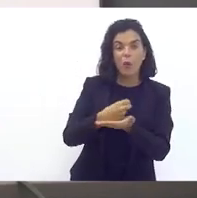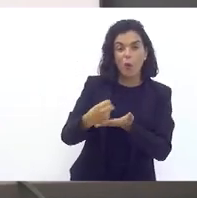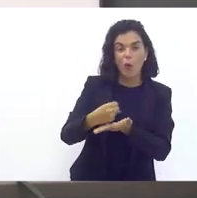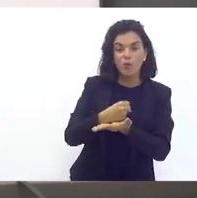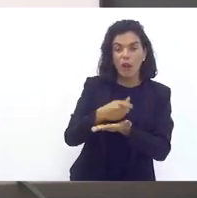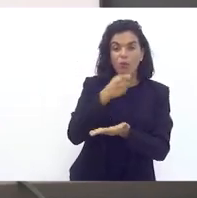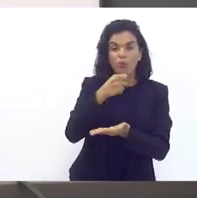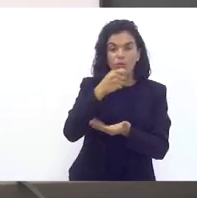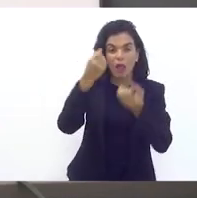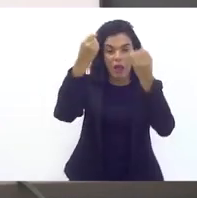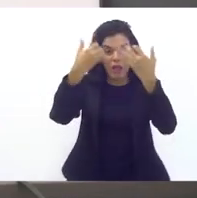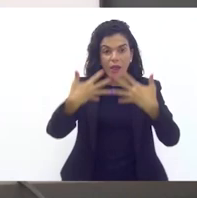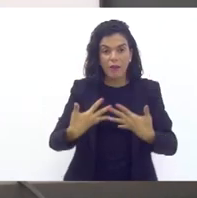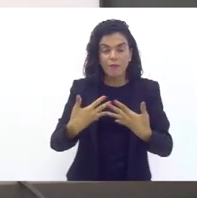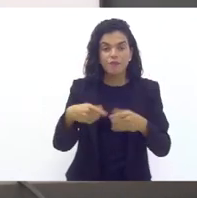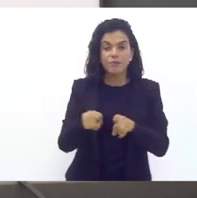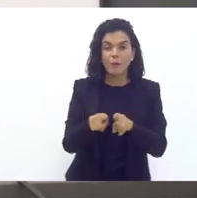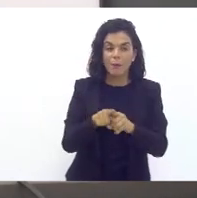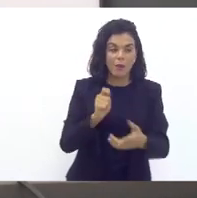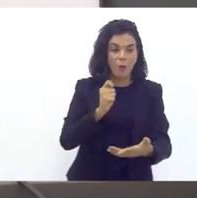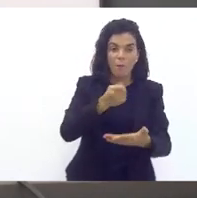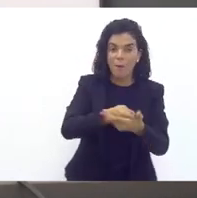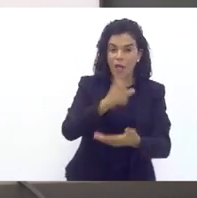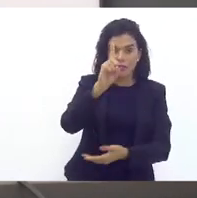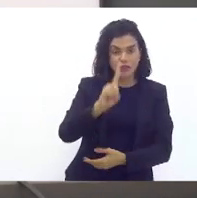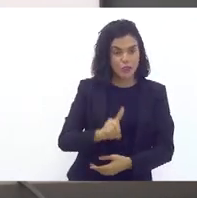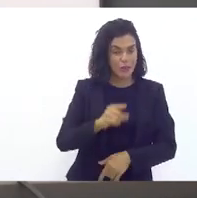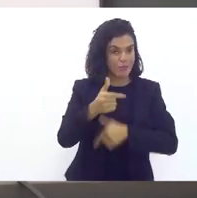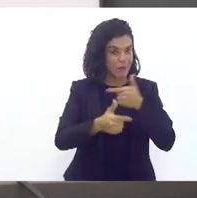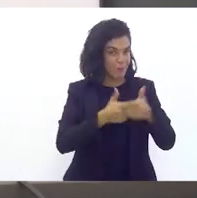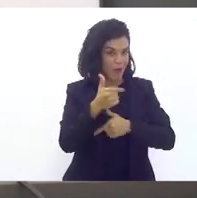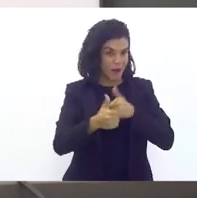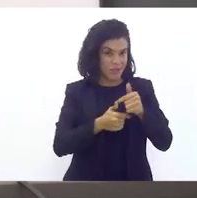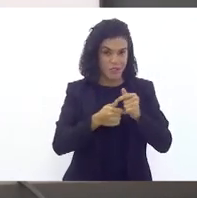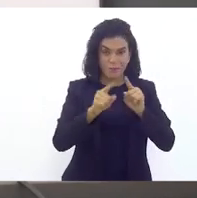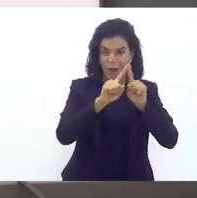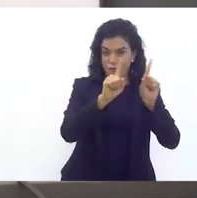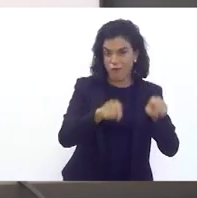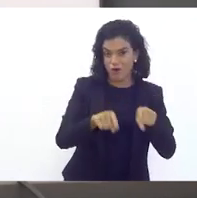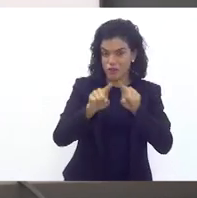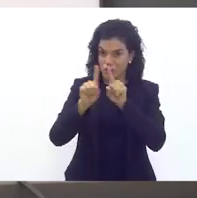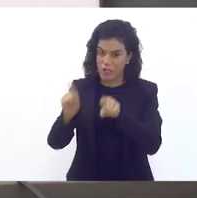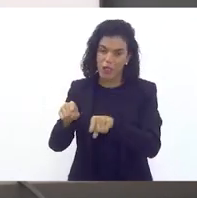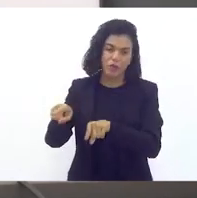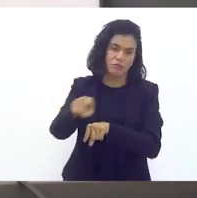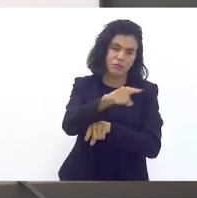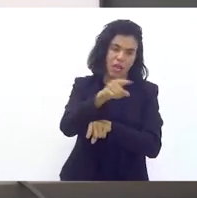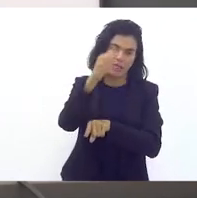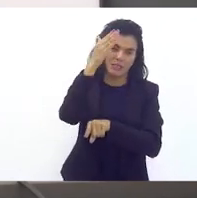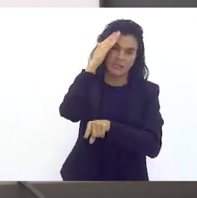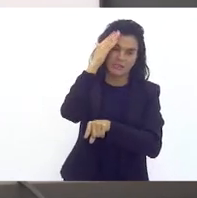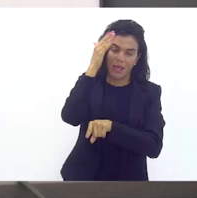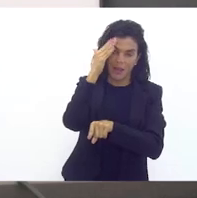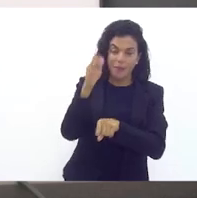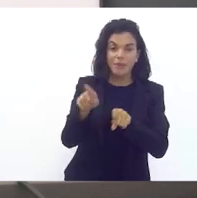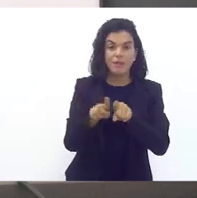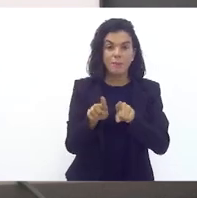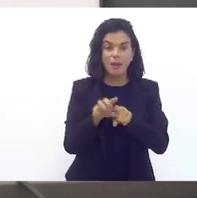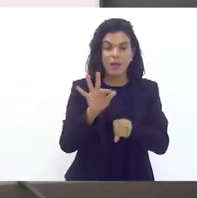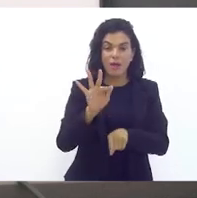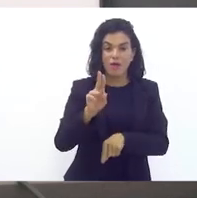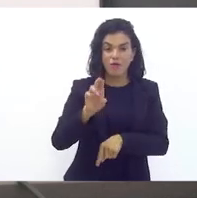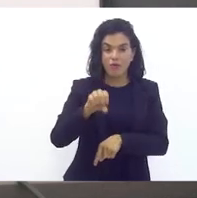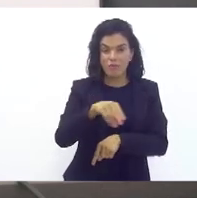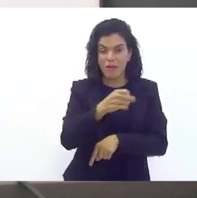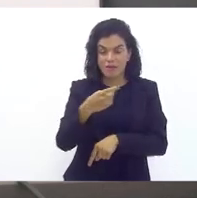justa causa, não pagam os seus direitos trabalhistas dos trabalhadores, isso é conhecido, né? A Fundação Saúde está